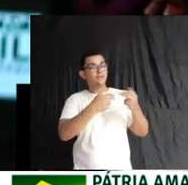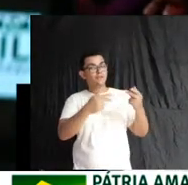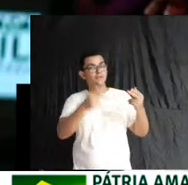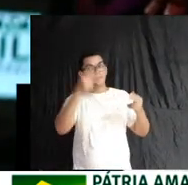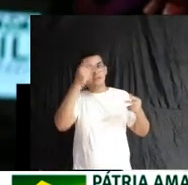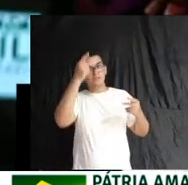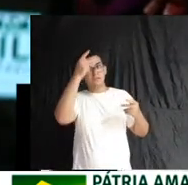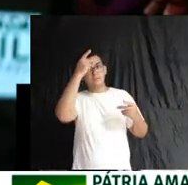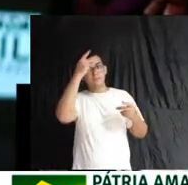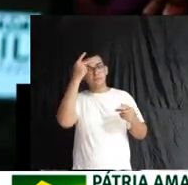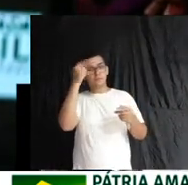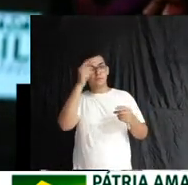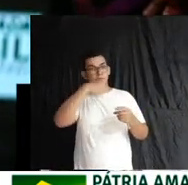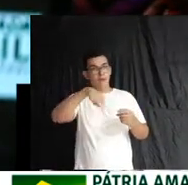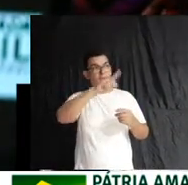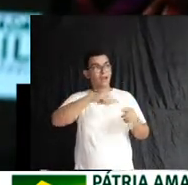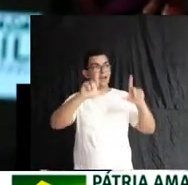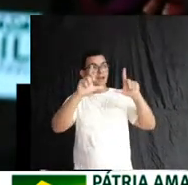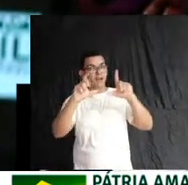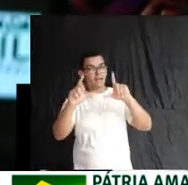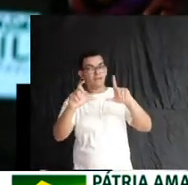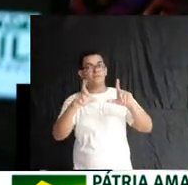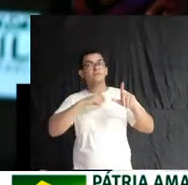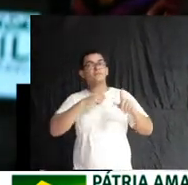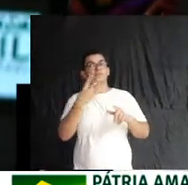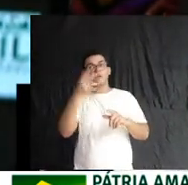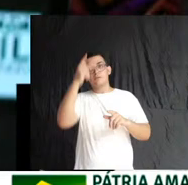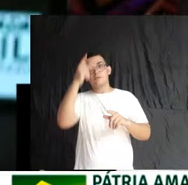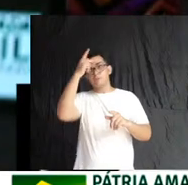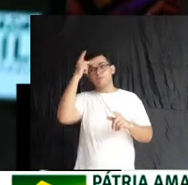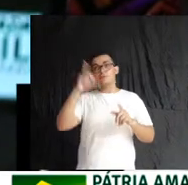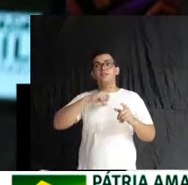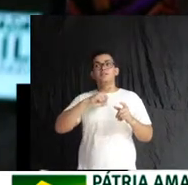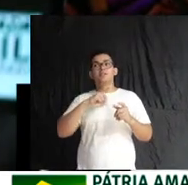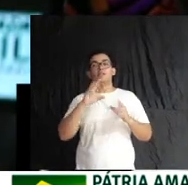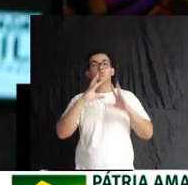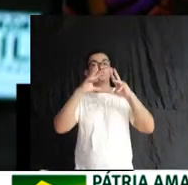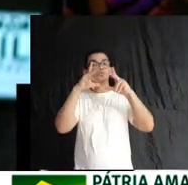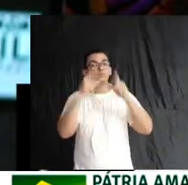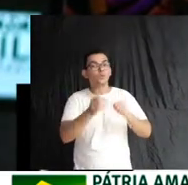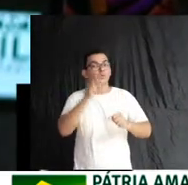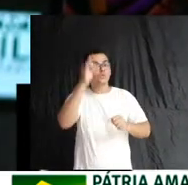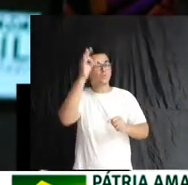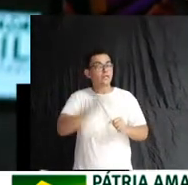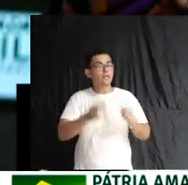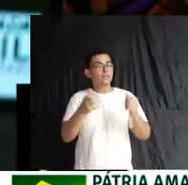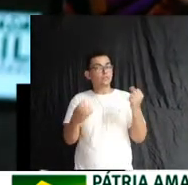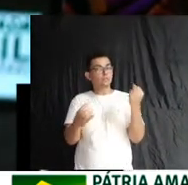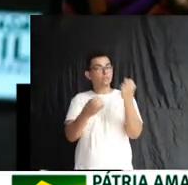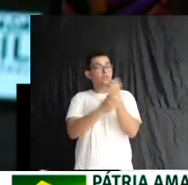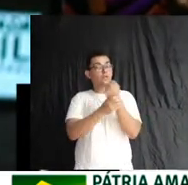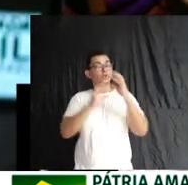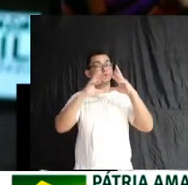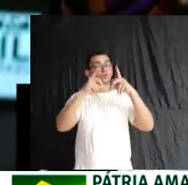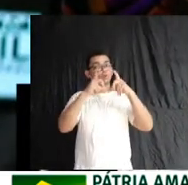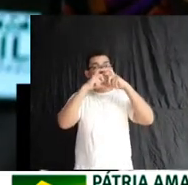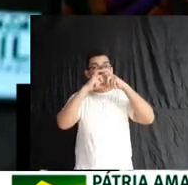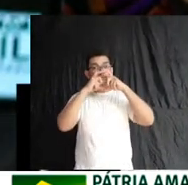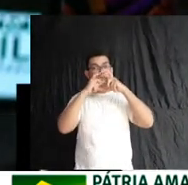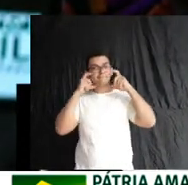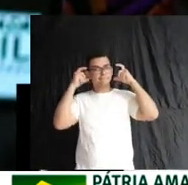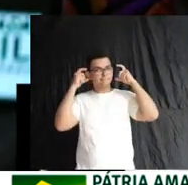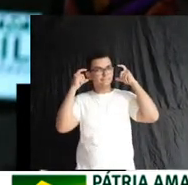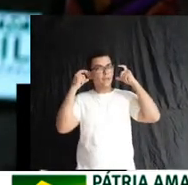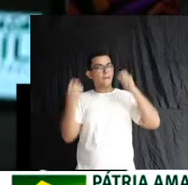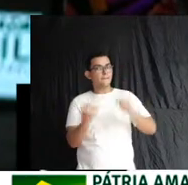temos quatro, seguindo todo o protocolo de segurança, com distanciamento, todo mundo mascaradíssimo,